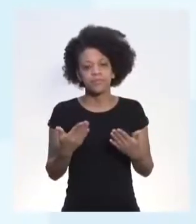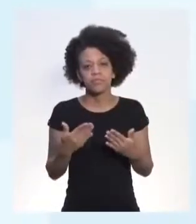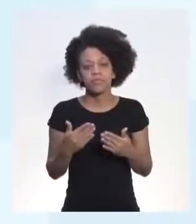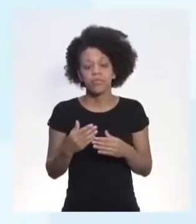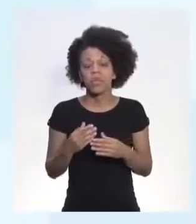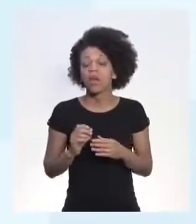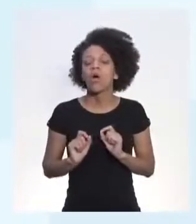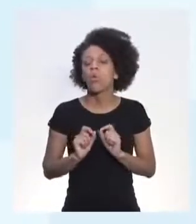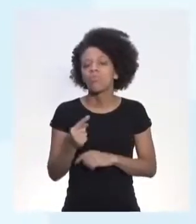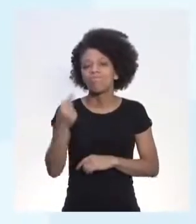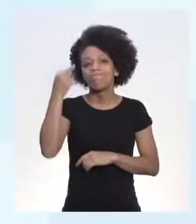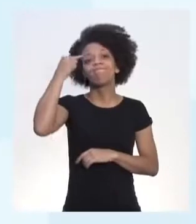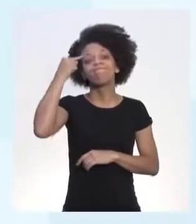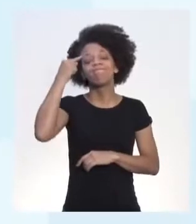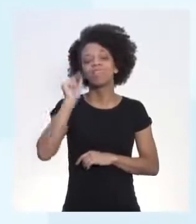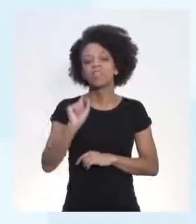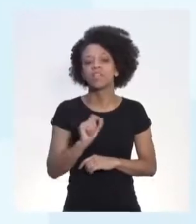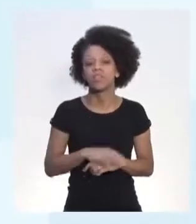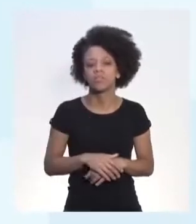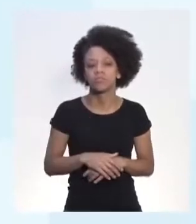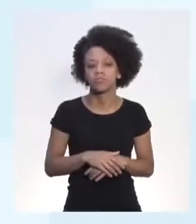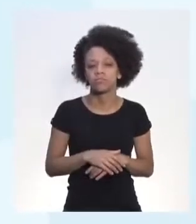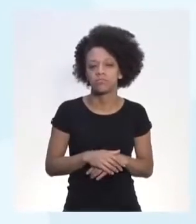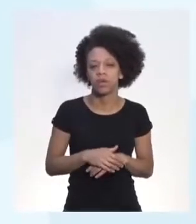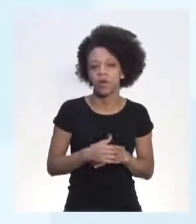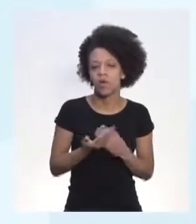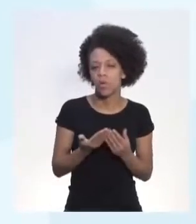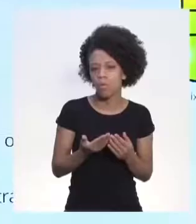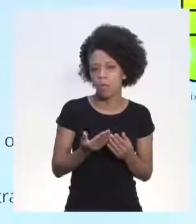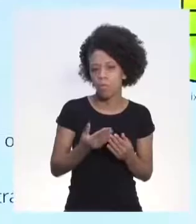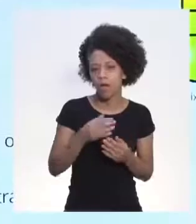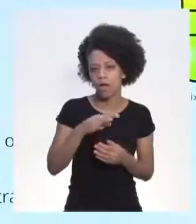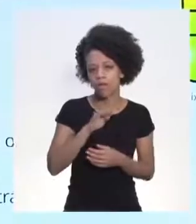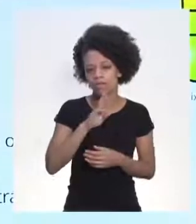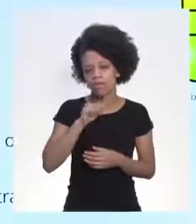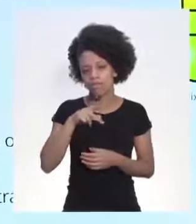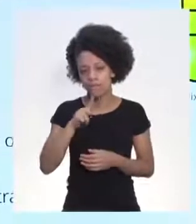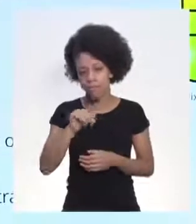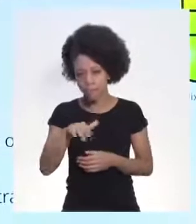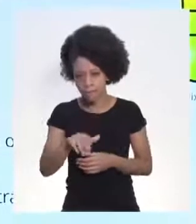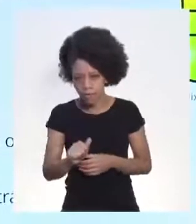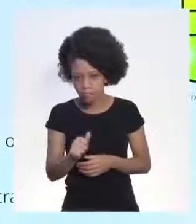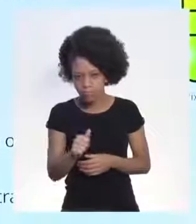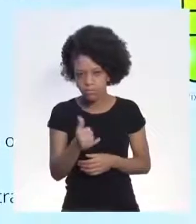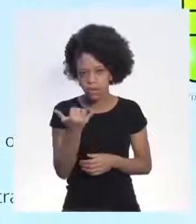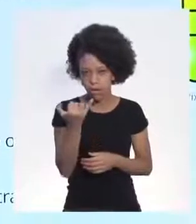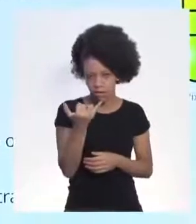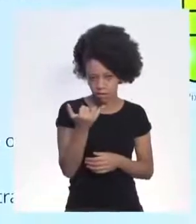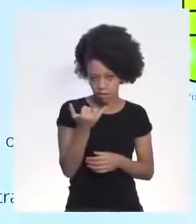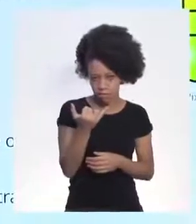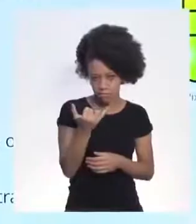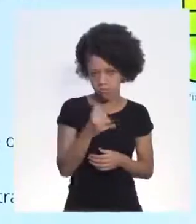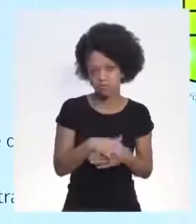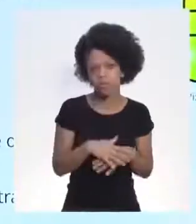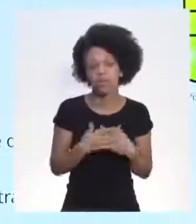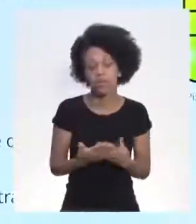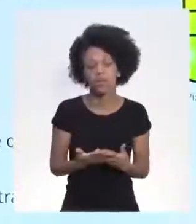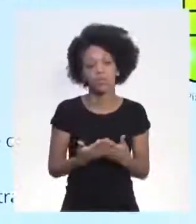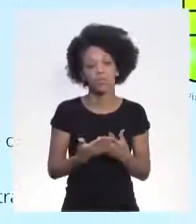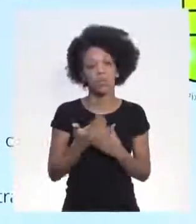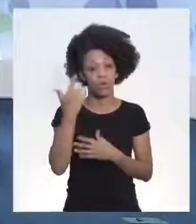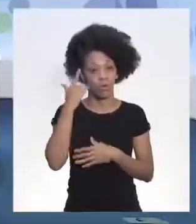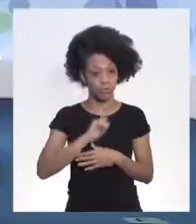que é a ideia aí? Era furar uma tampa ou pegar uma tampa aí, passar esse tubo de caneta e aí você conseguir